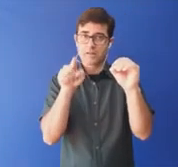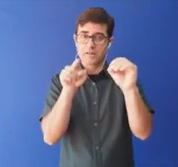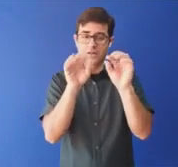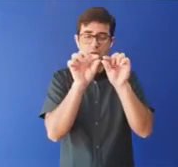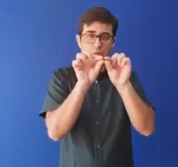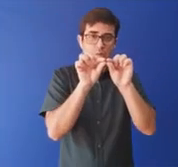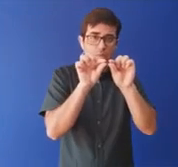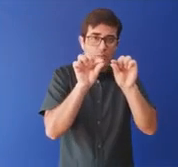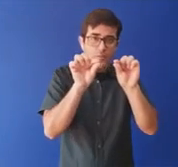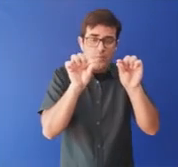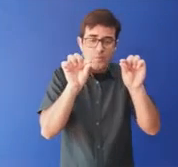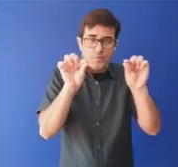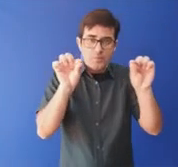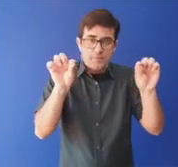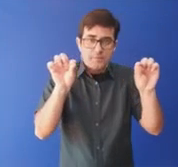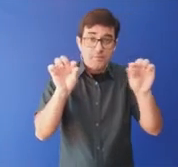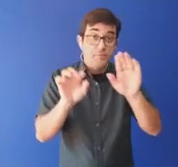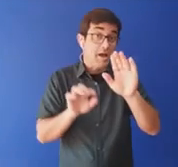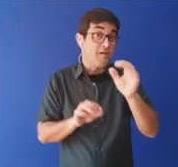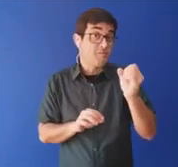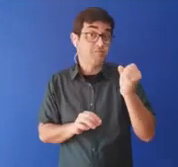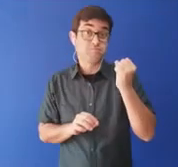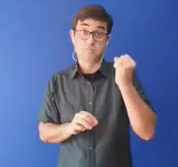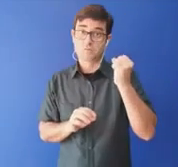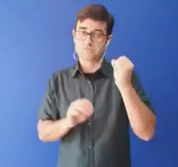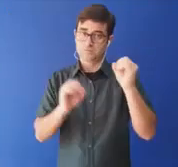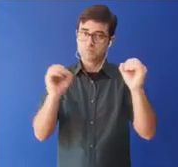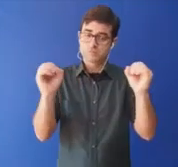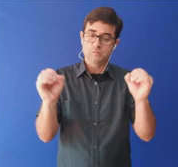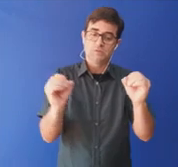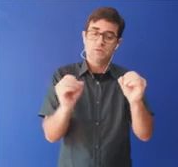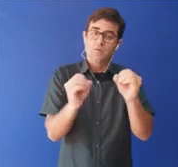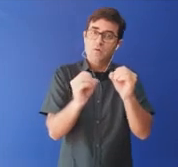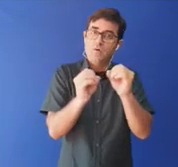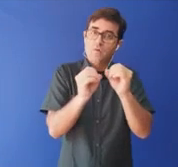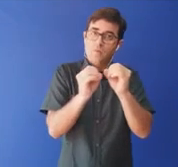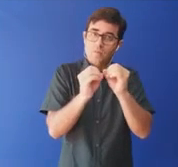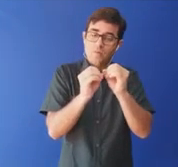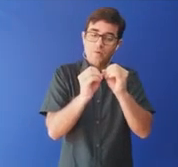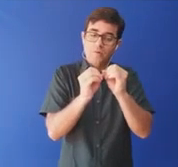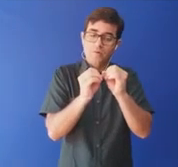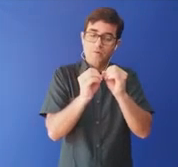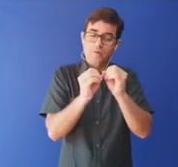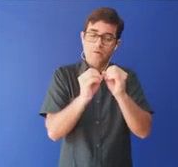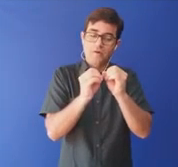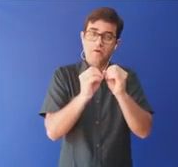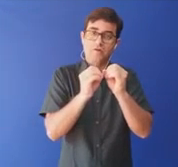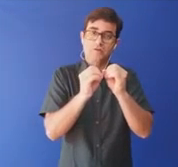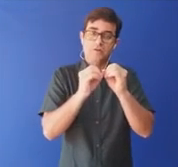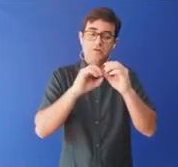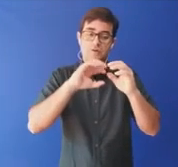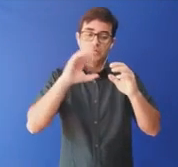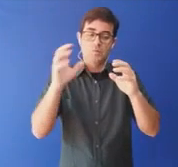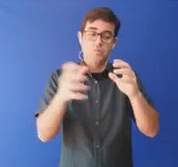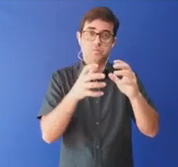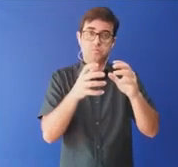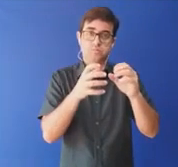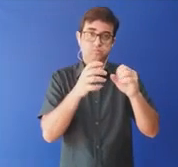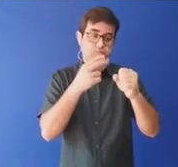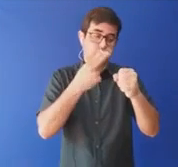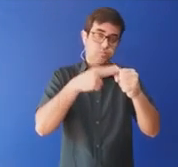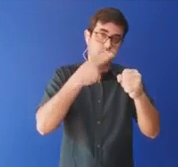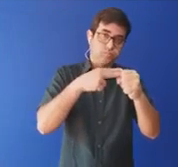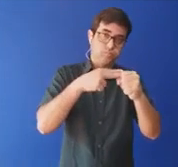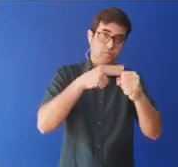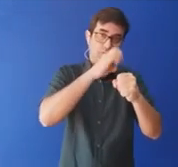gente está falando de força. Se eu seguir aproximando, vai chegar um momento em que